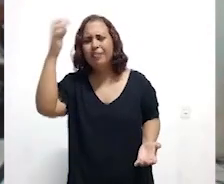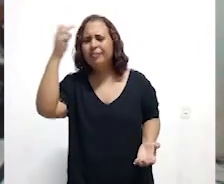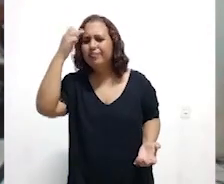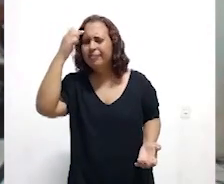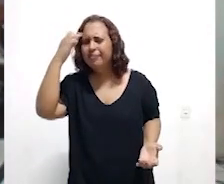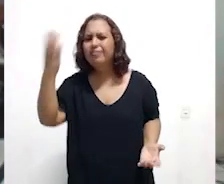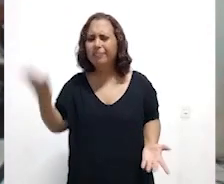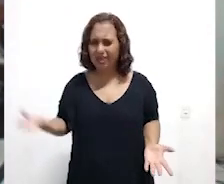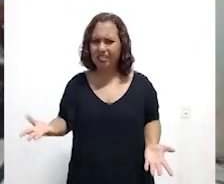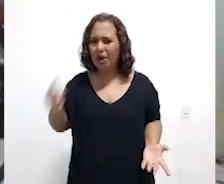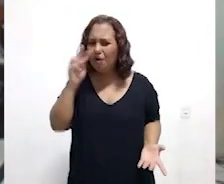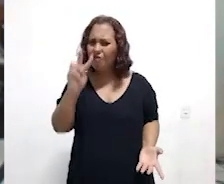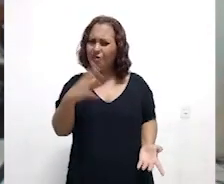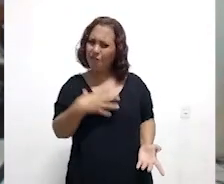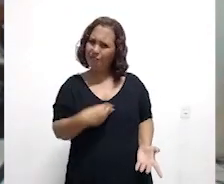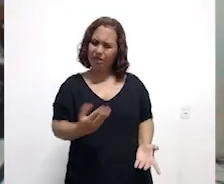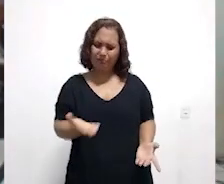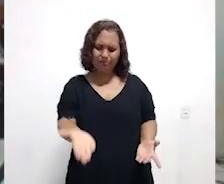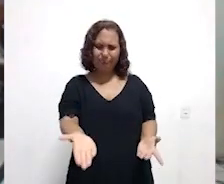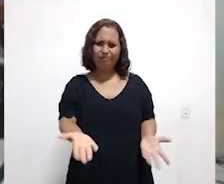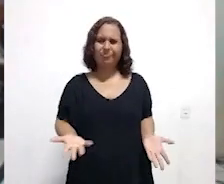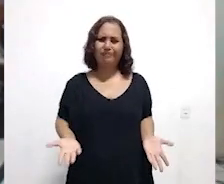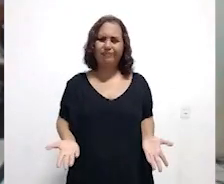Mas Jesus está ali.